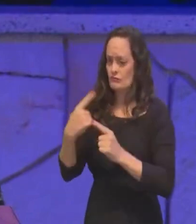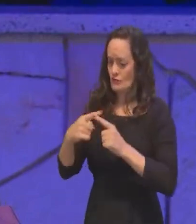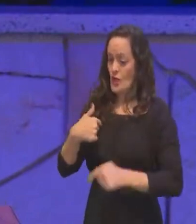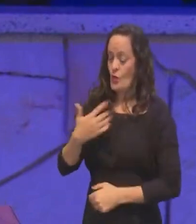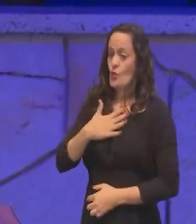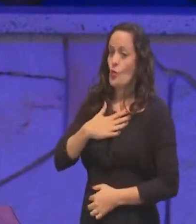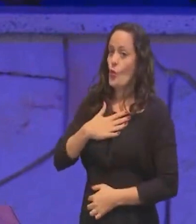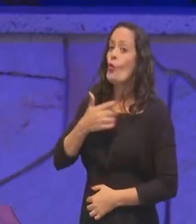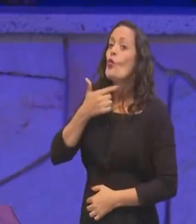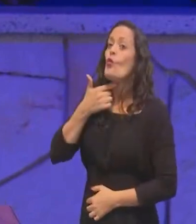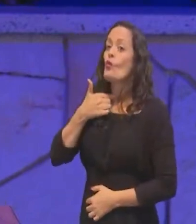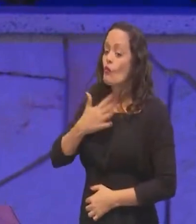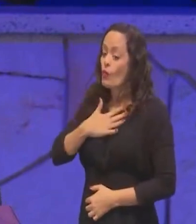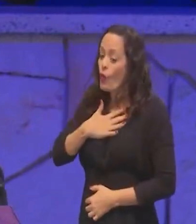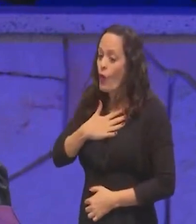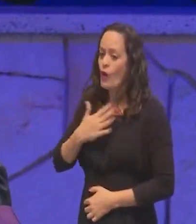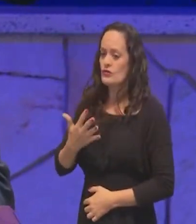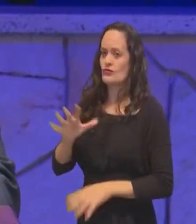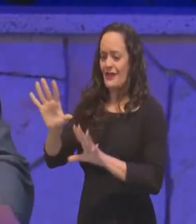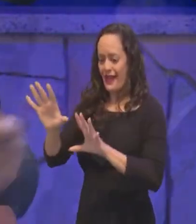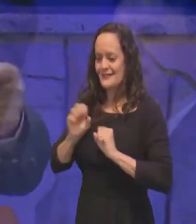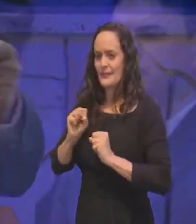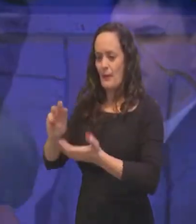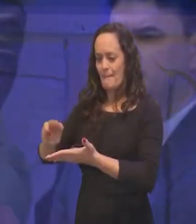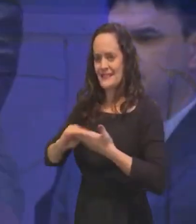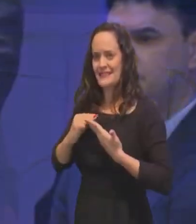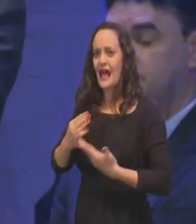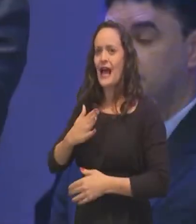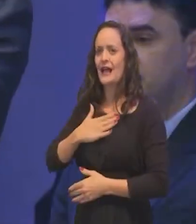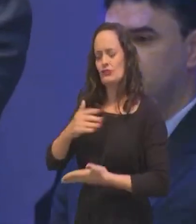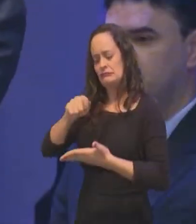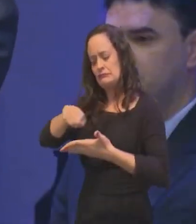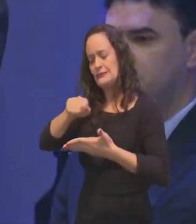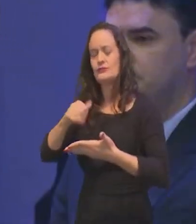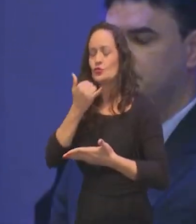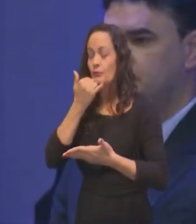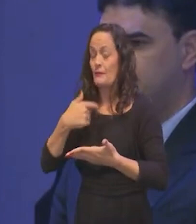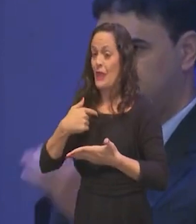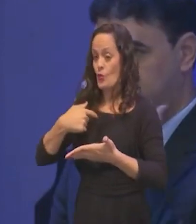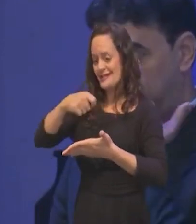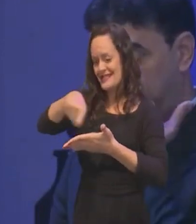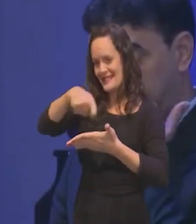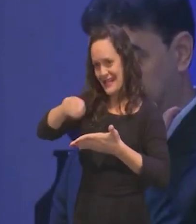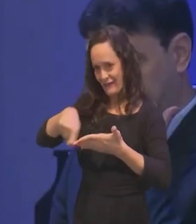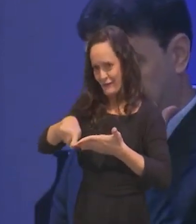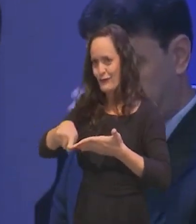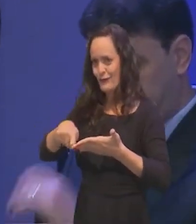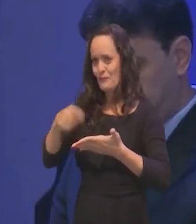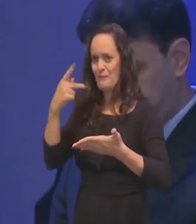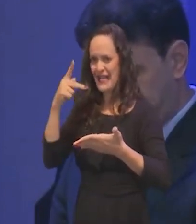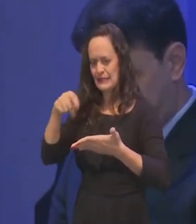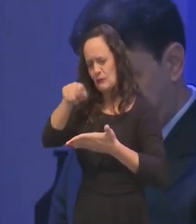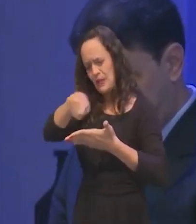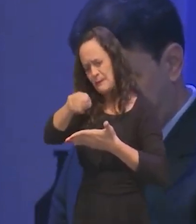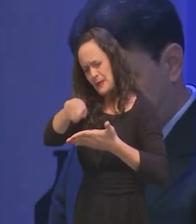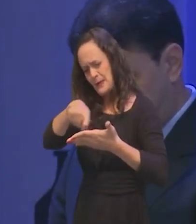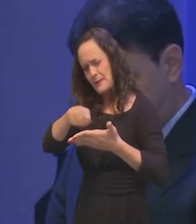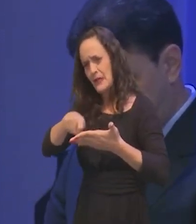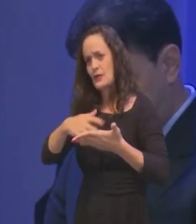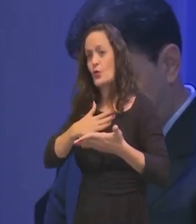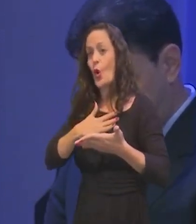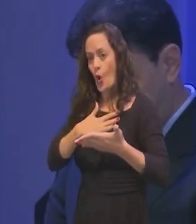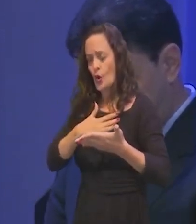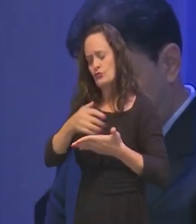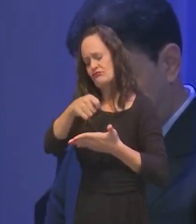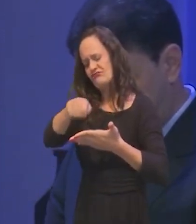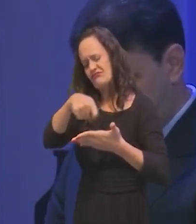de, nas madrugadas, receber as mensagens, escrever as mensagens, como as próximas mensagens, todas